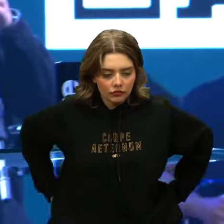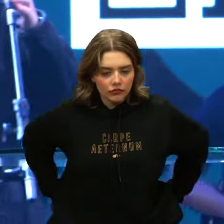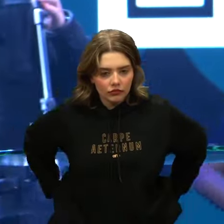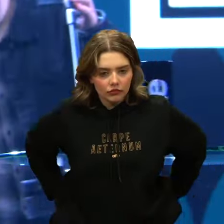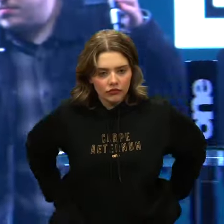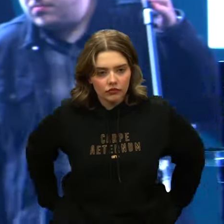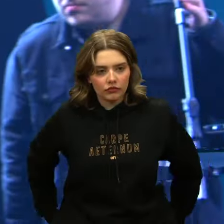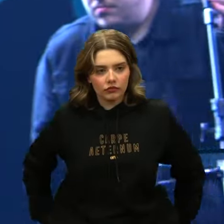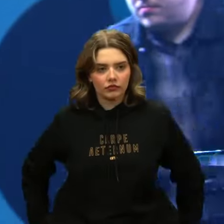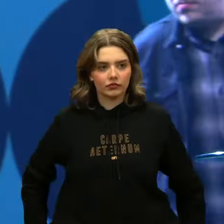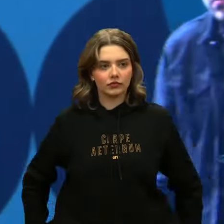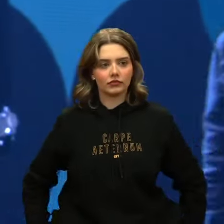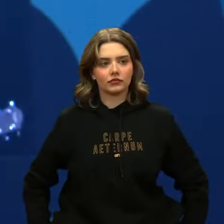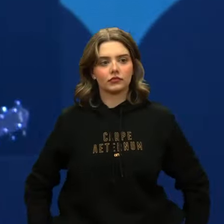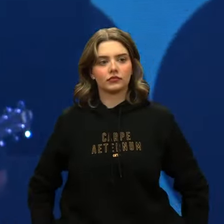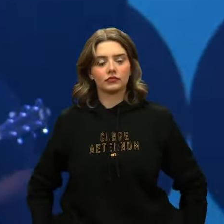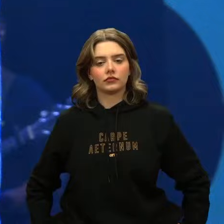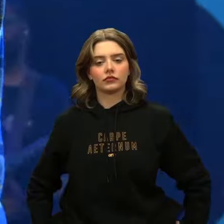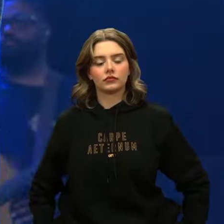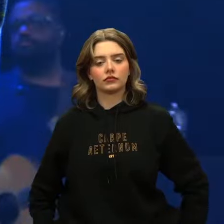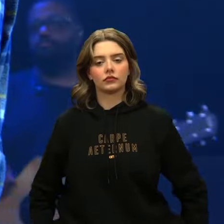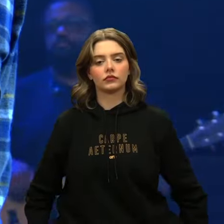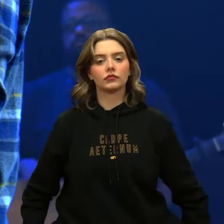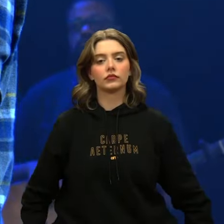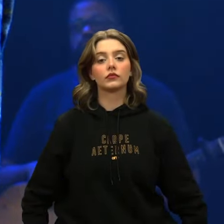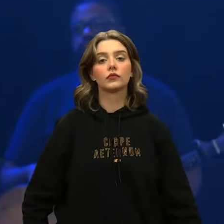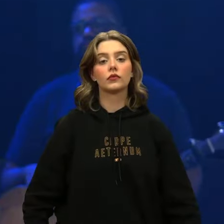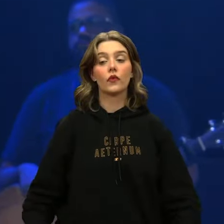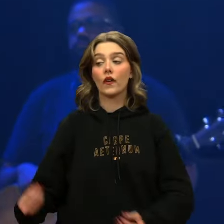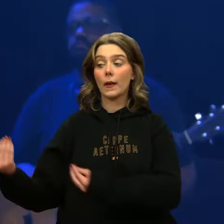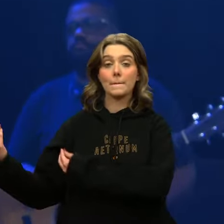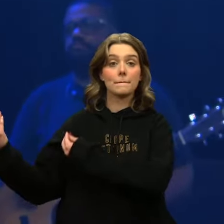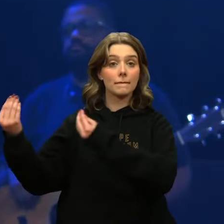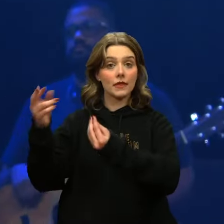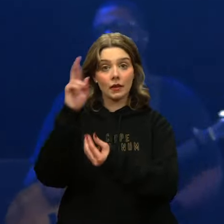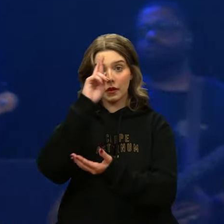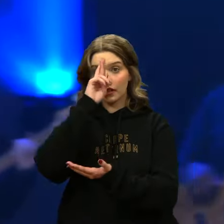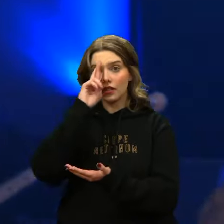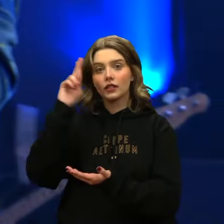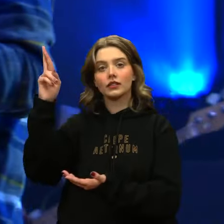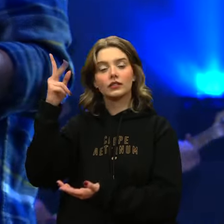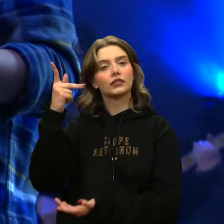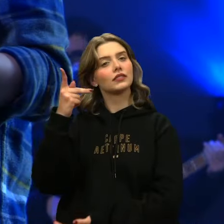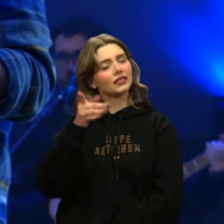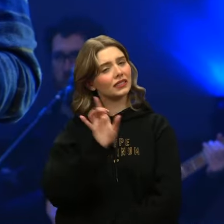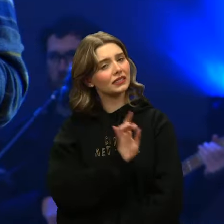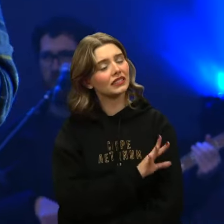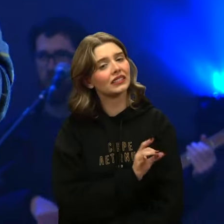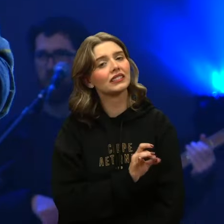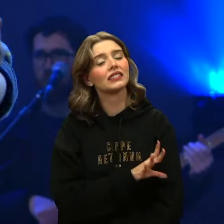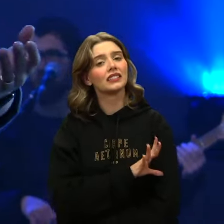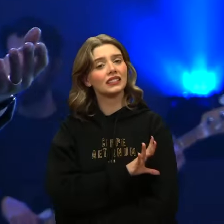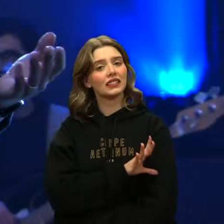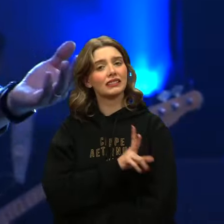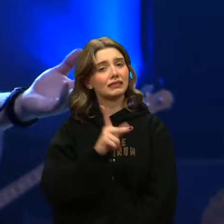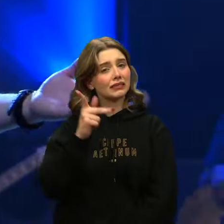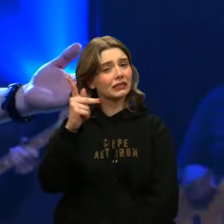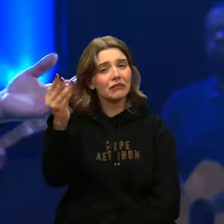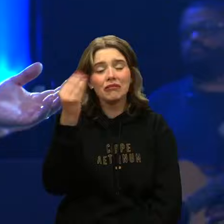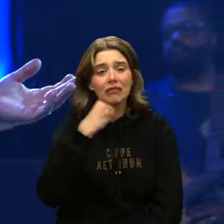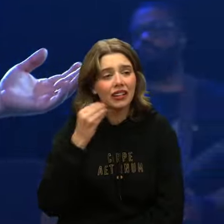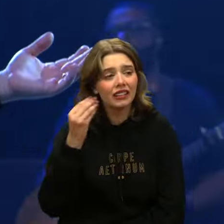Enquanto você está vindo, você vai entregar ao Senhor os teus medos, você vai entregar ao Senhor as tuas